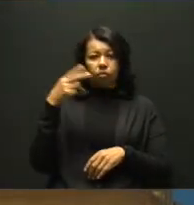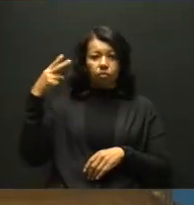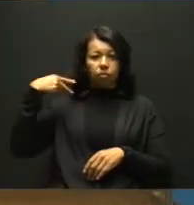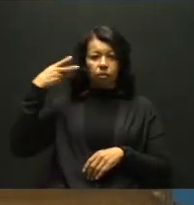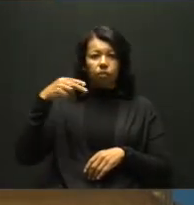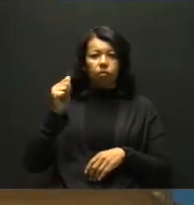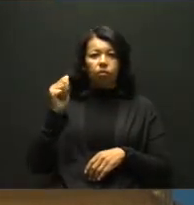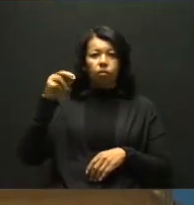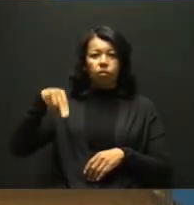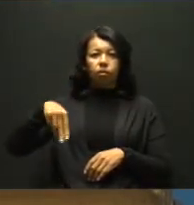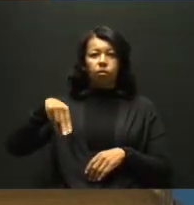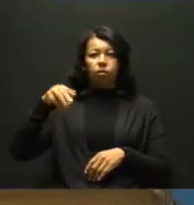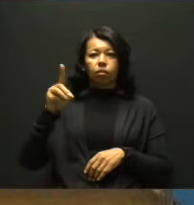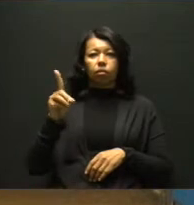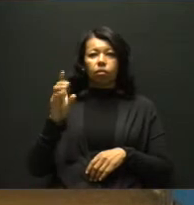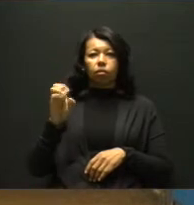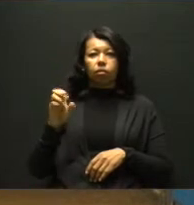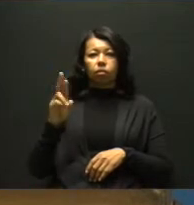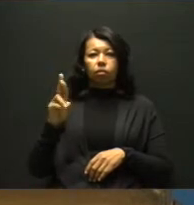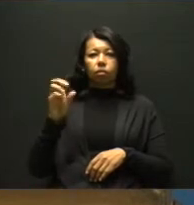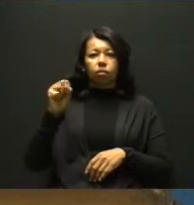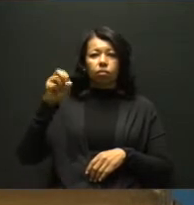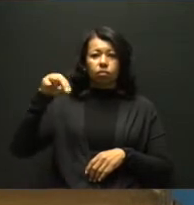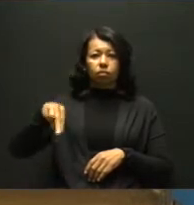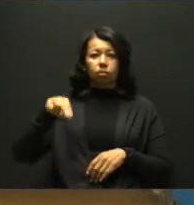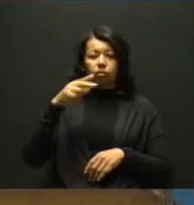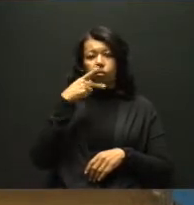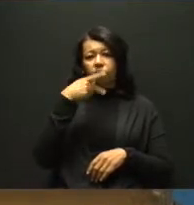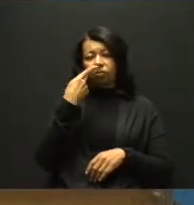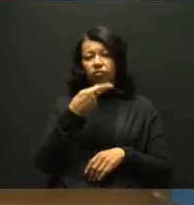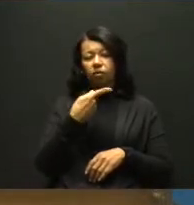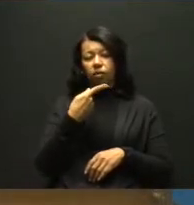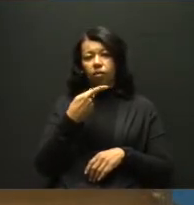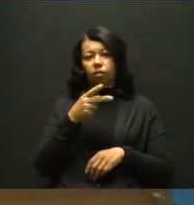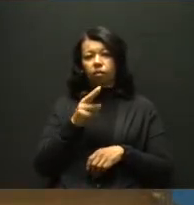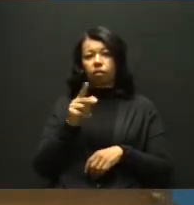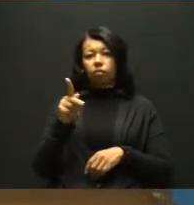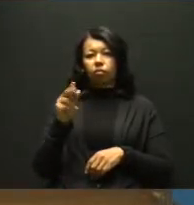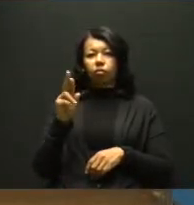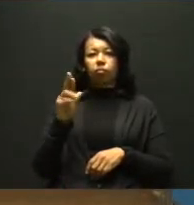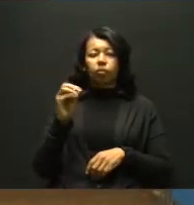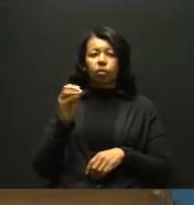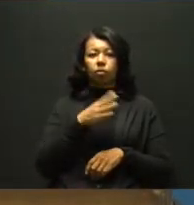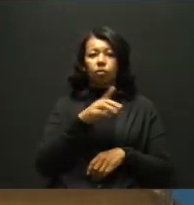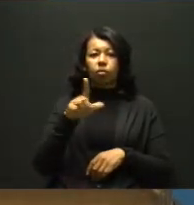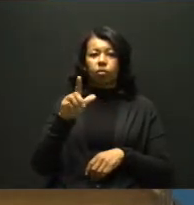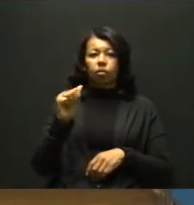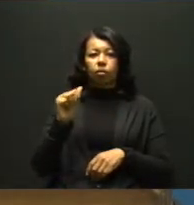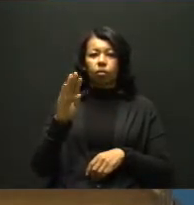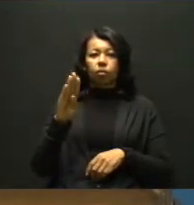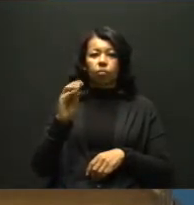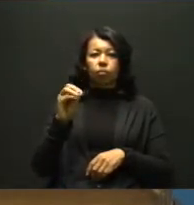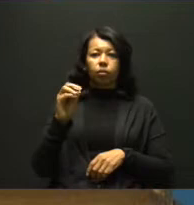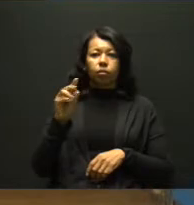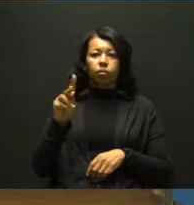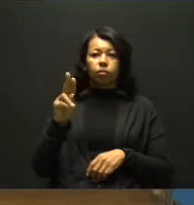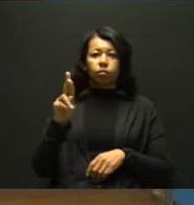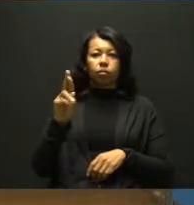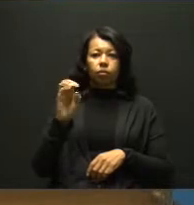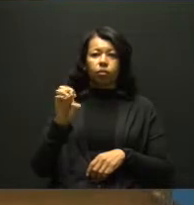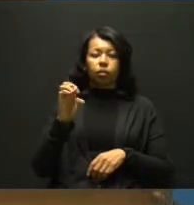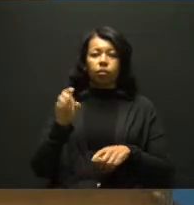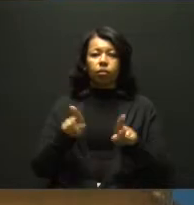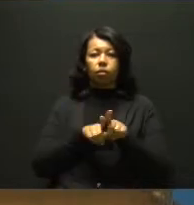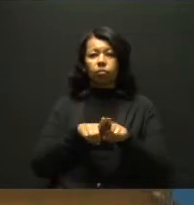também que quando ele diz a questão do povo do pró-labore também da cesta básica são coisas que na verdade